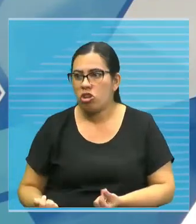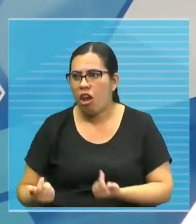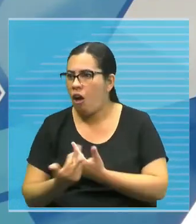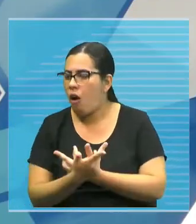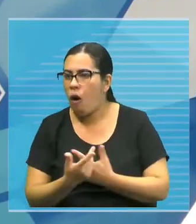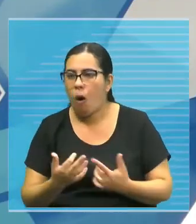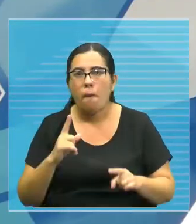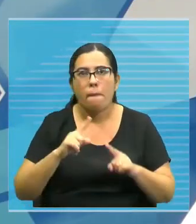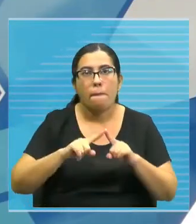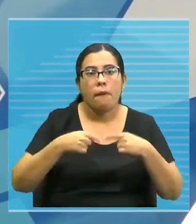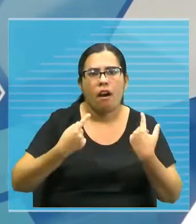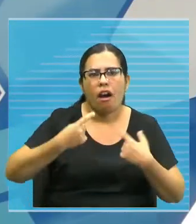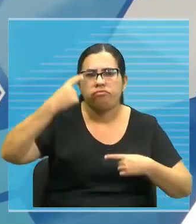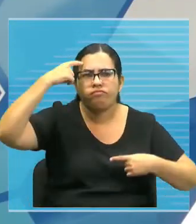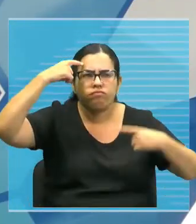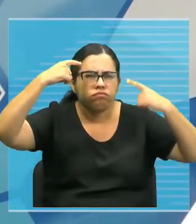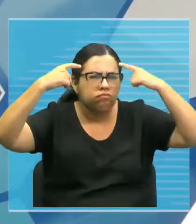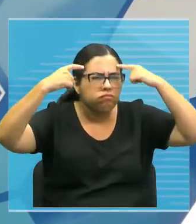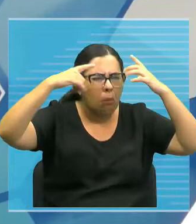as ideias